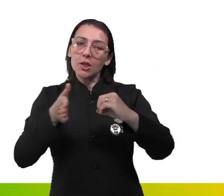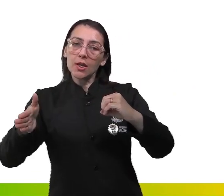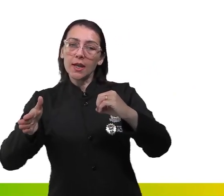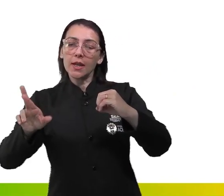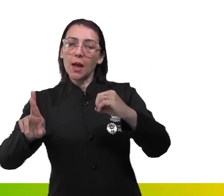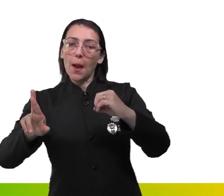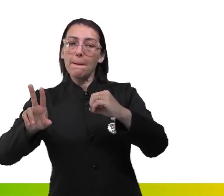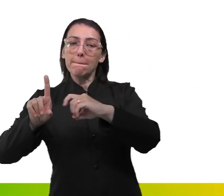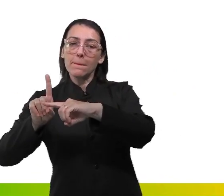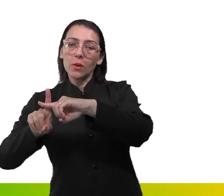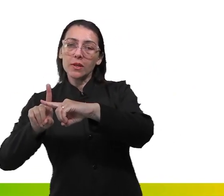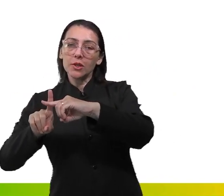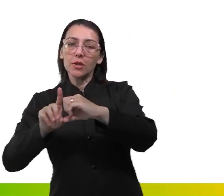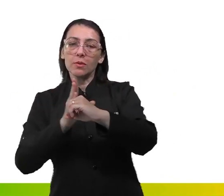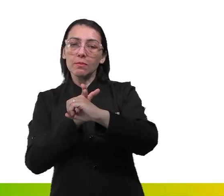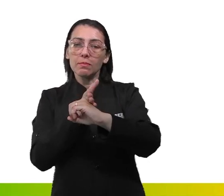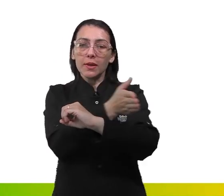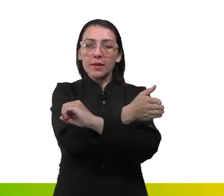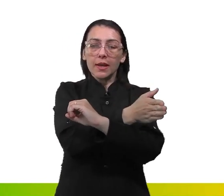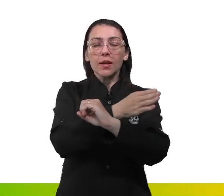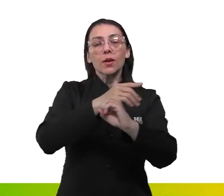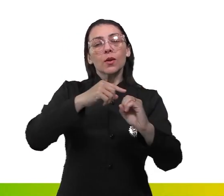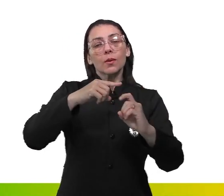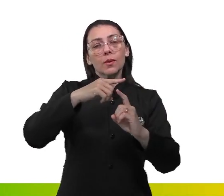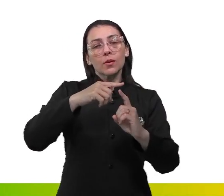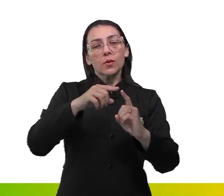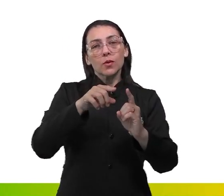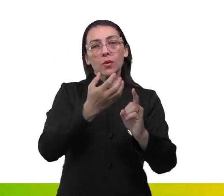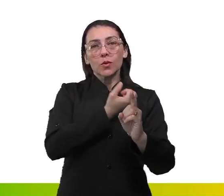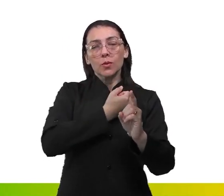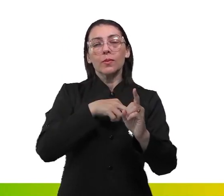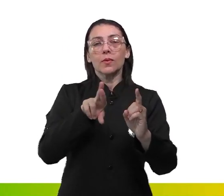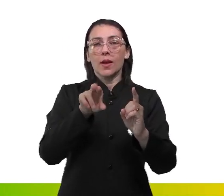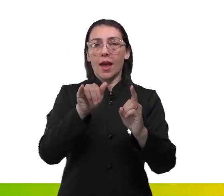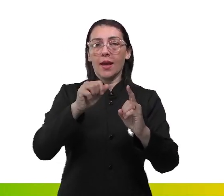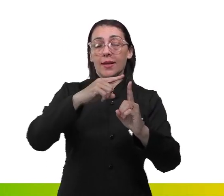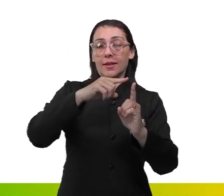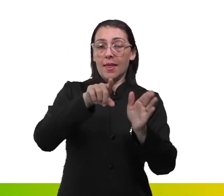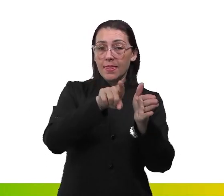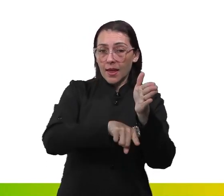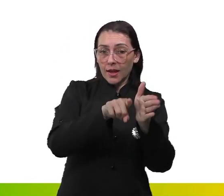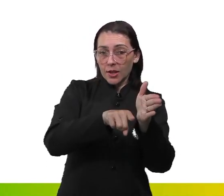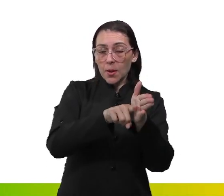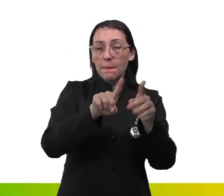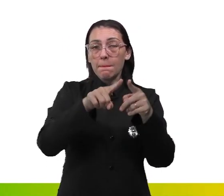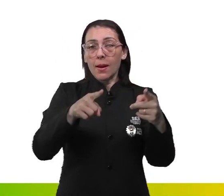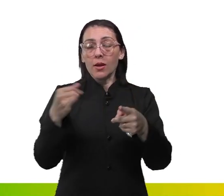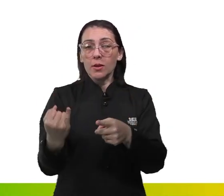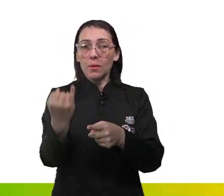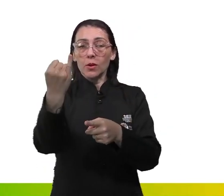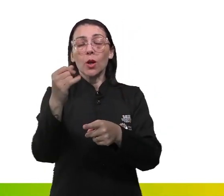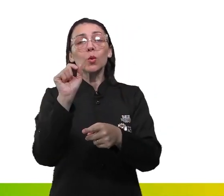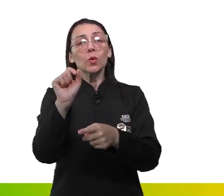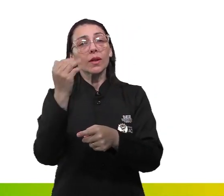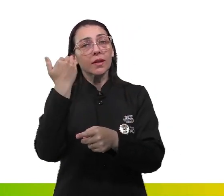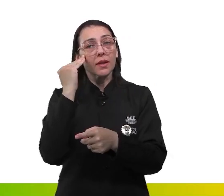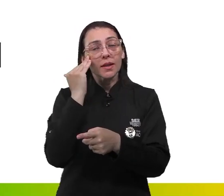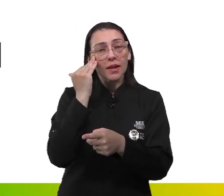reais positivos e para a esquerda, os números reais negativos. Mas mais importante do que entender